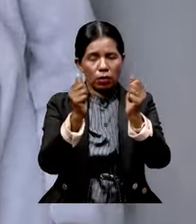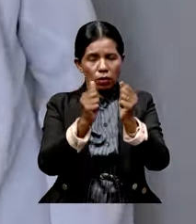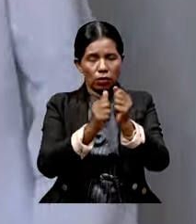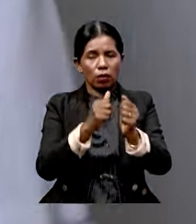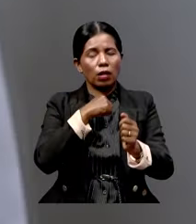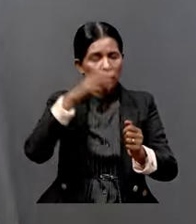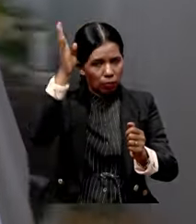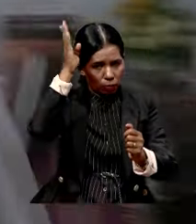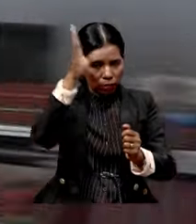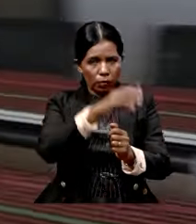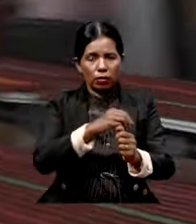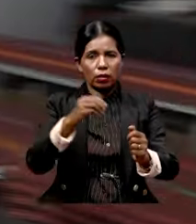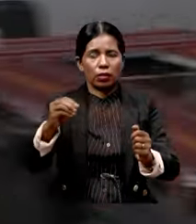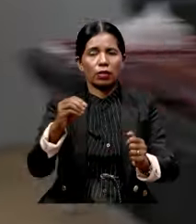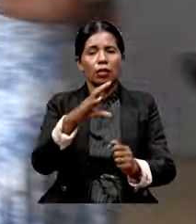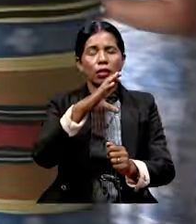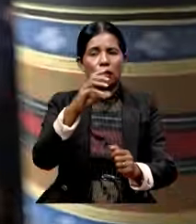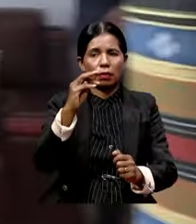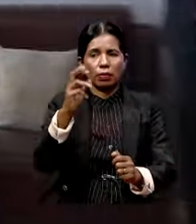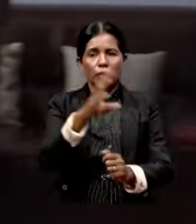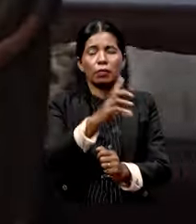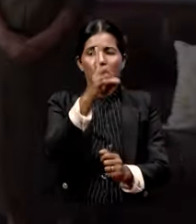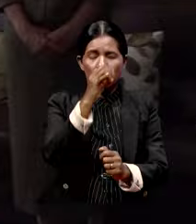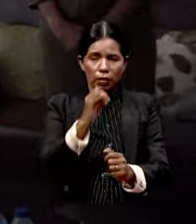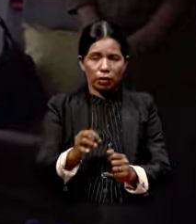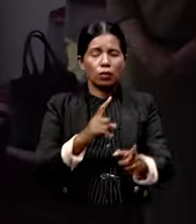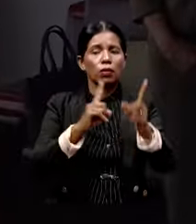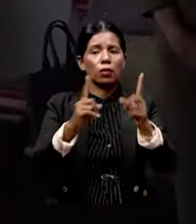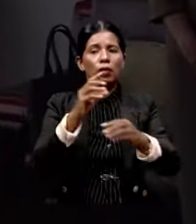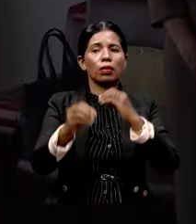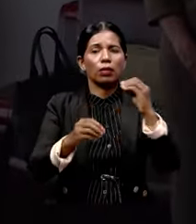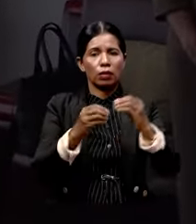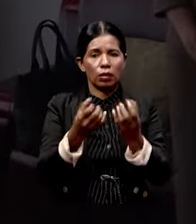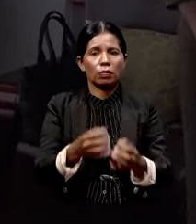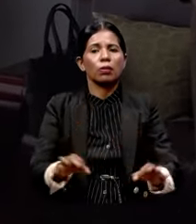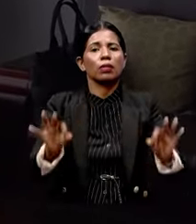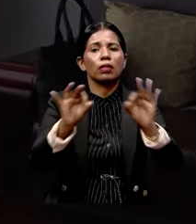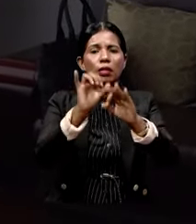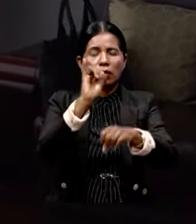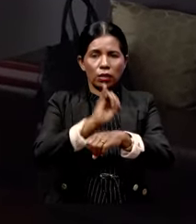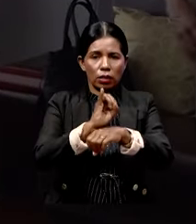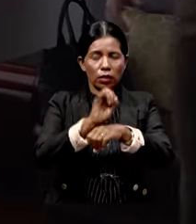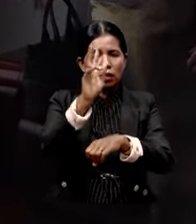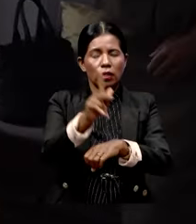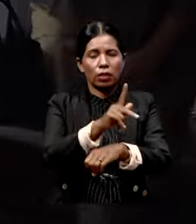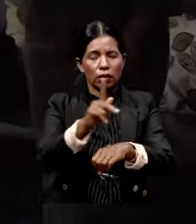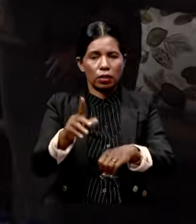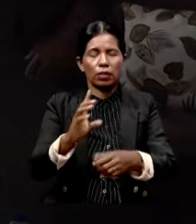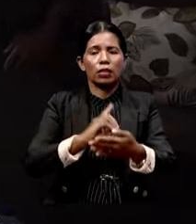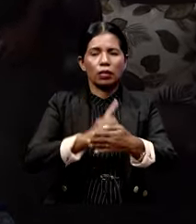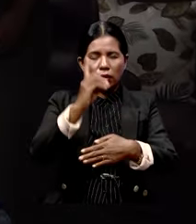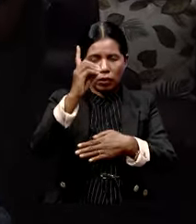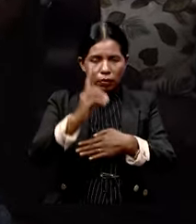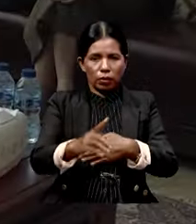Silva, SDB, e a Câmara Eclesiástica de Ili, onde coalia com a importância da Igreja Católica Nian e o desenvolvimento